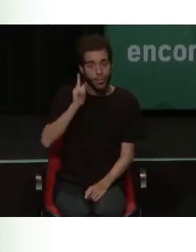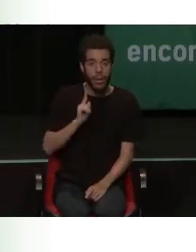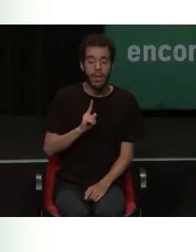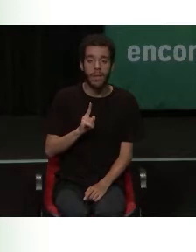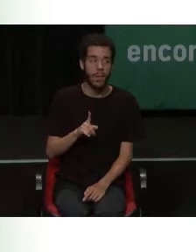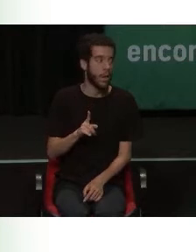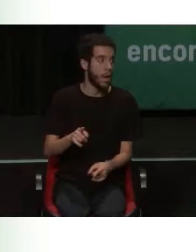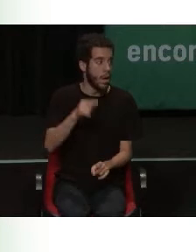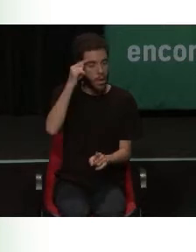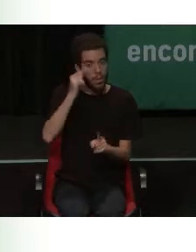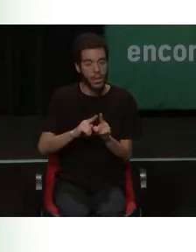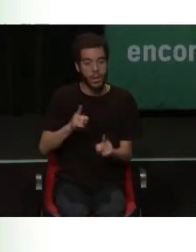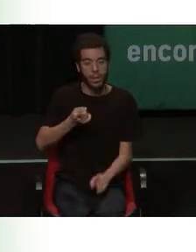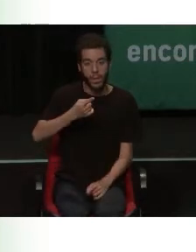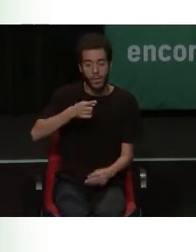as nossas